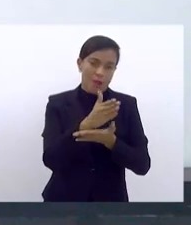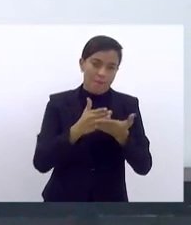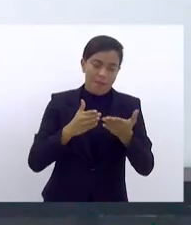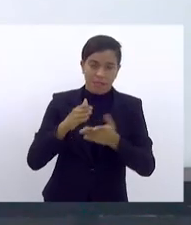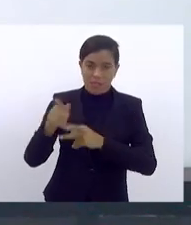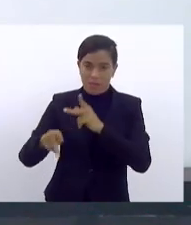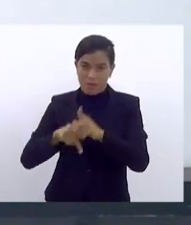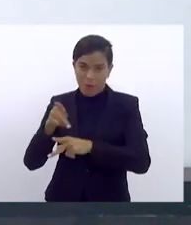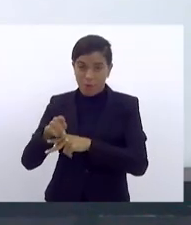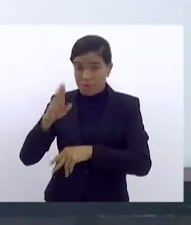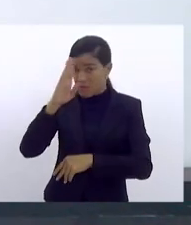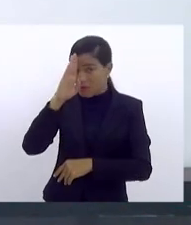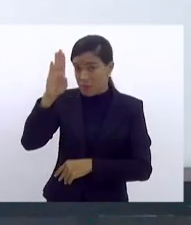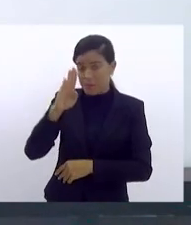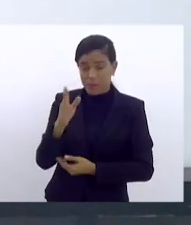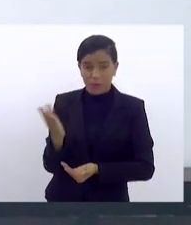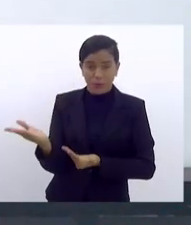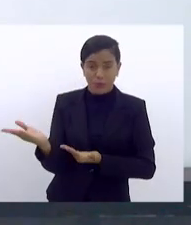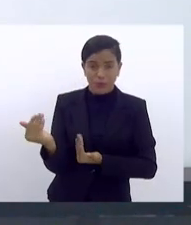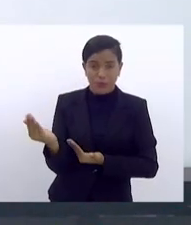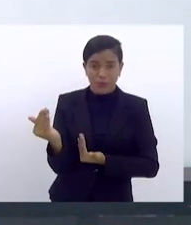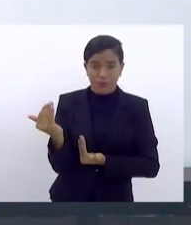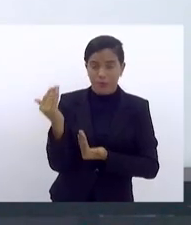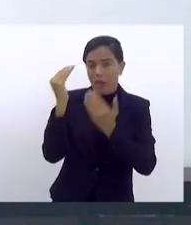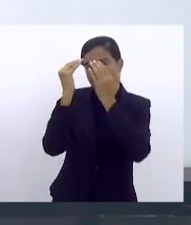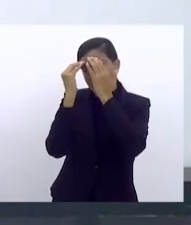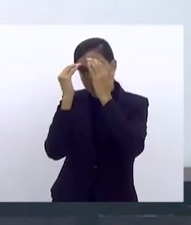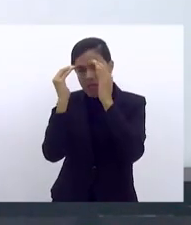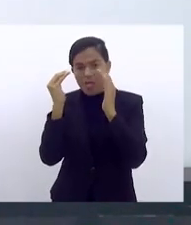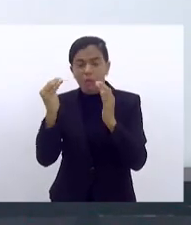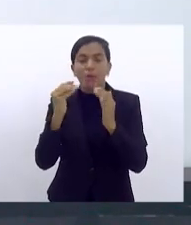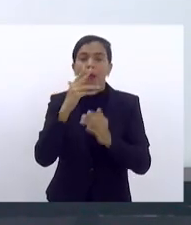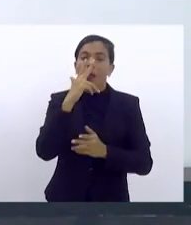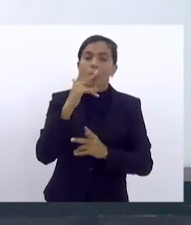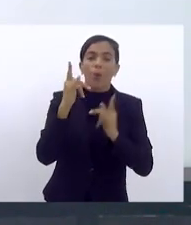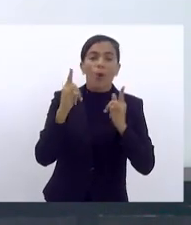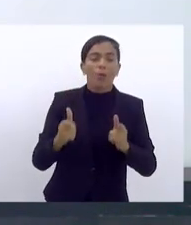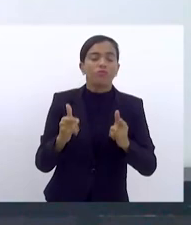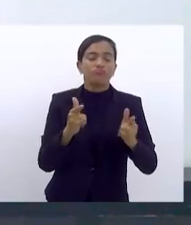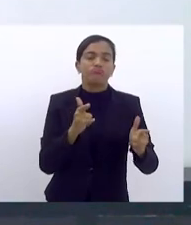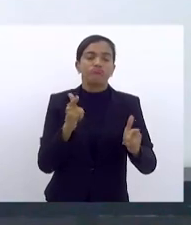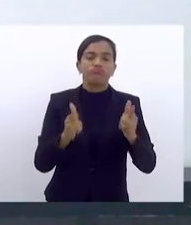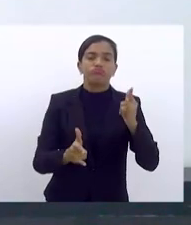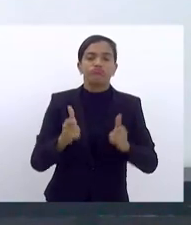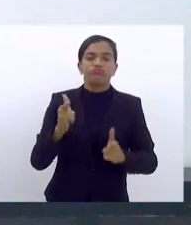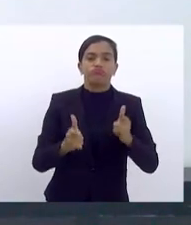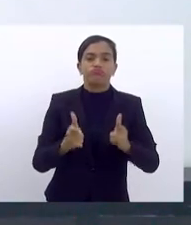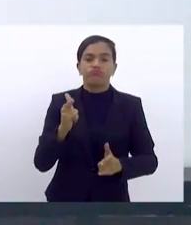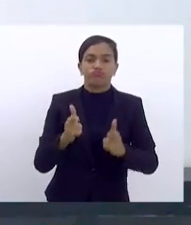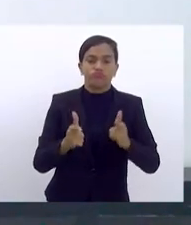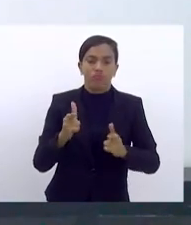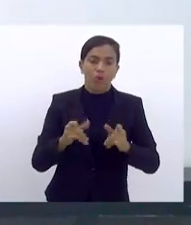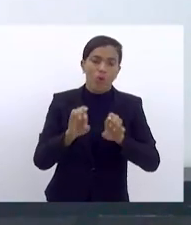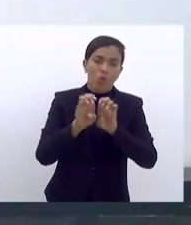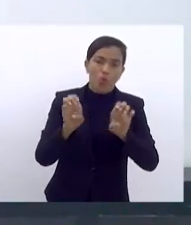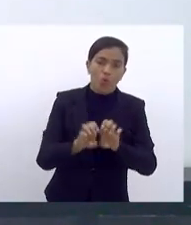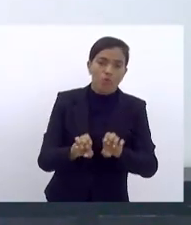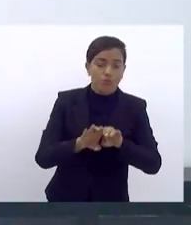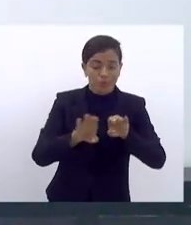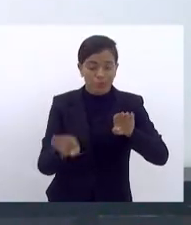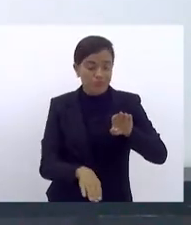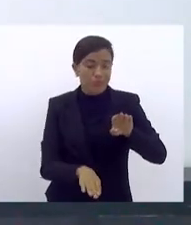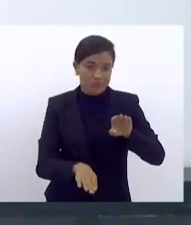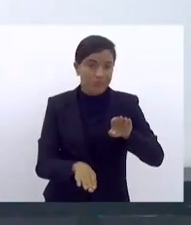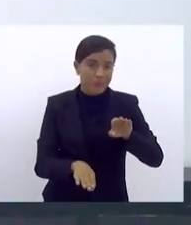a juventude para cumprir de forma mecânica a função social numa estrutura desigual injusta